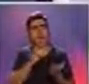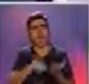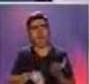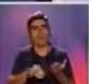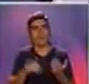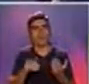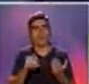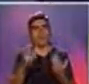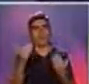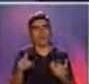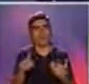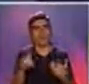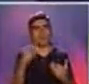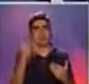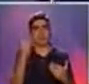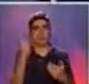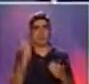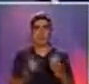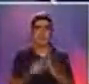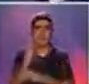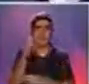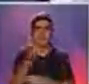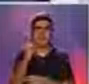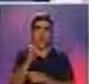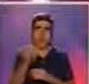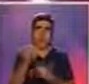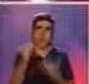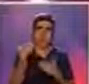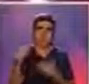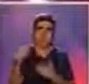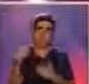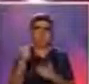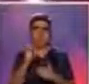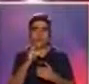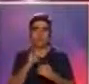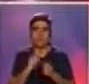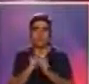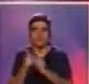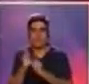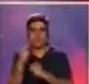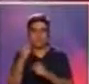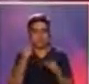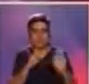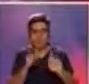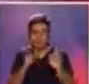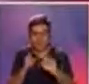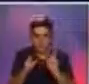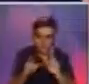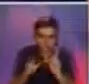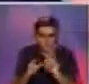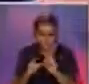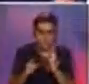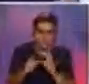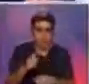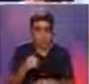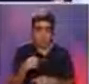tornar todos a prazo, inventando um novo regime conciliatório, que é verdadeiramente absurdo. De todo que em todo, é um ataque